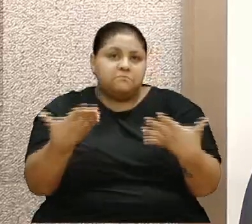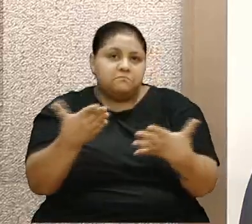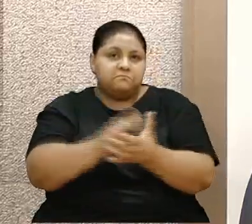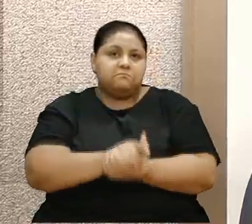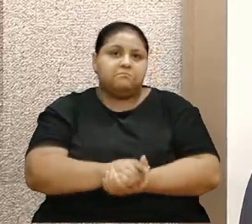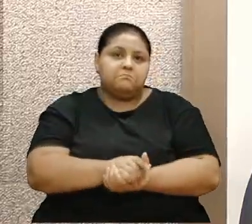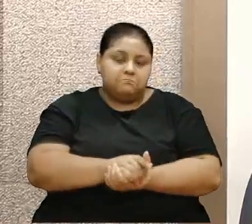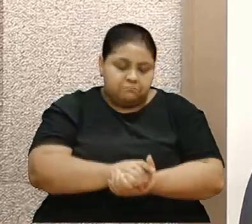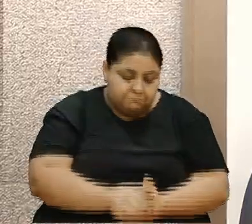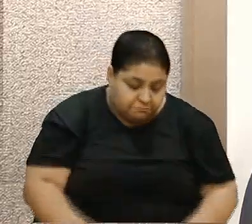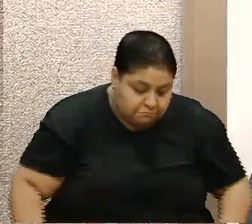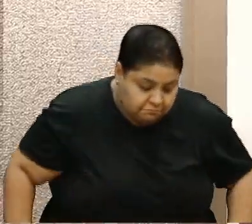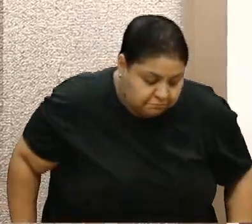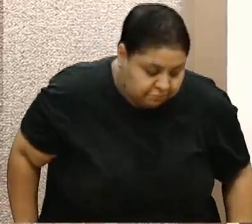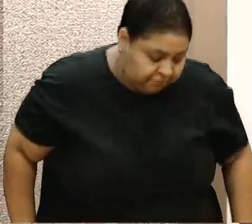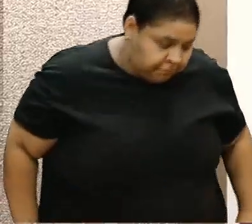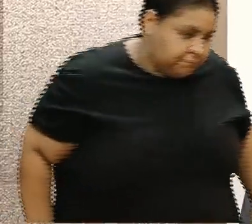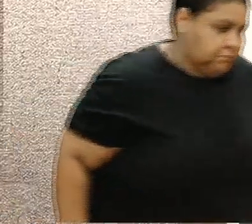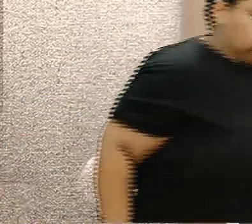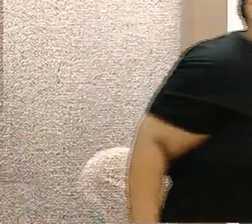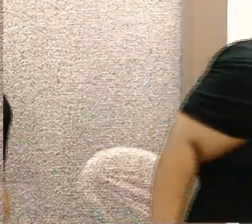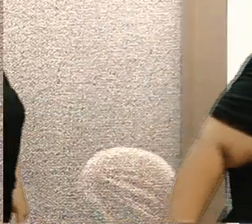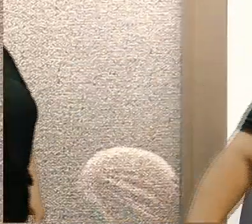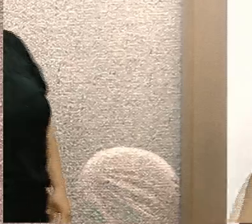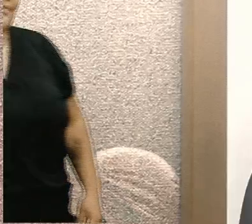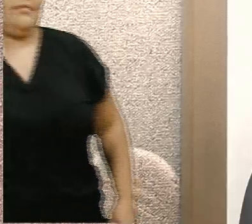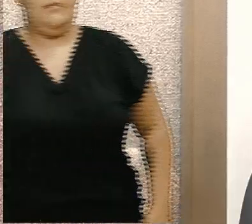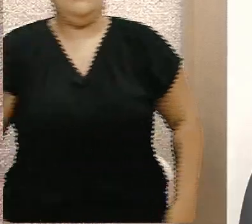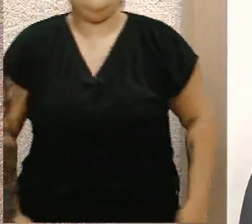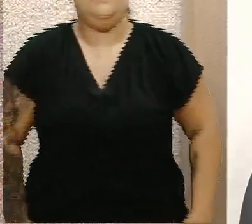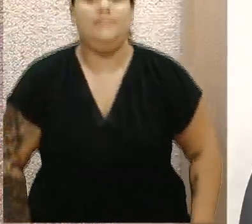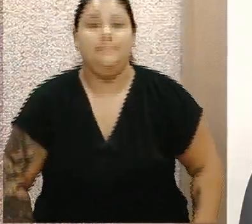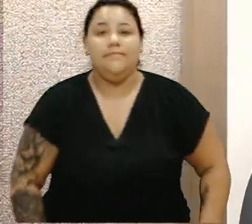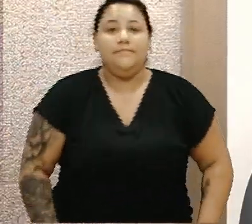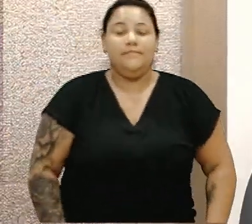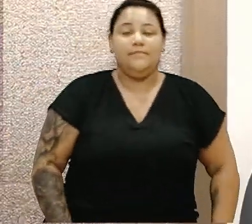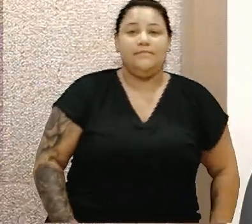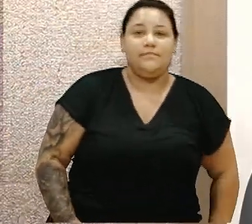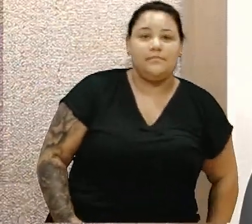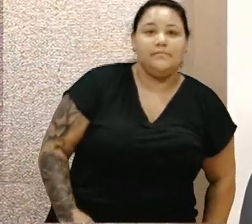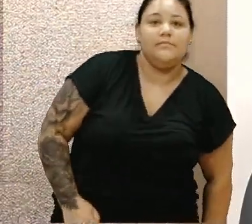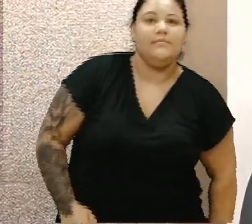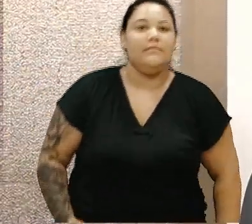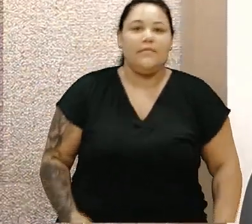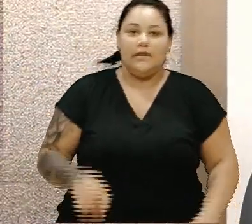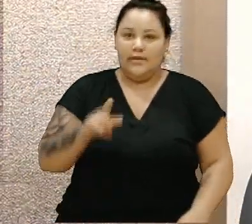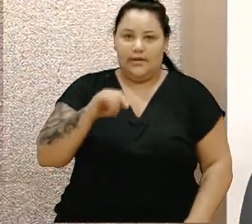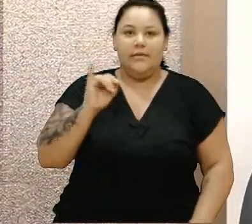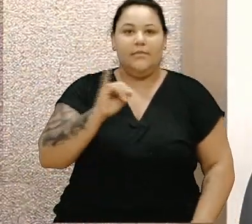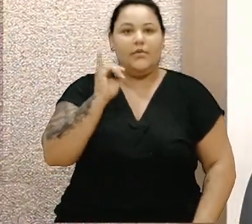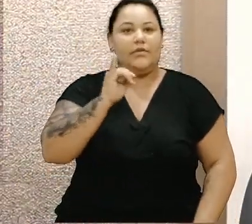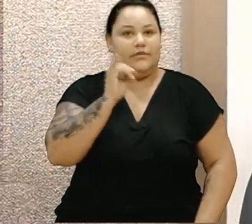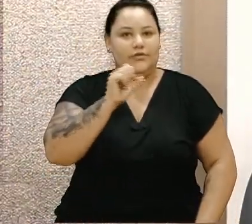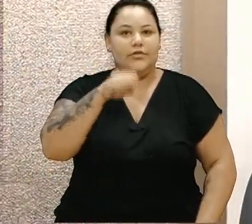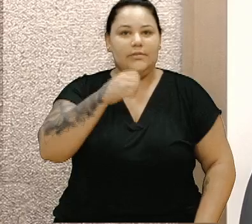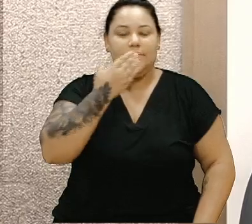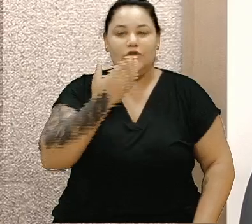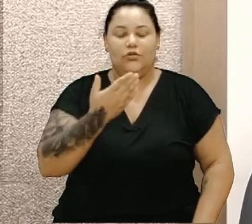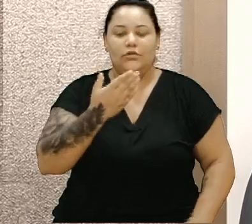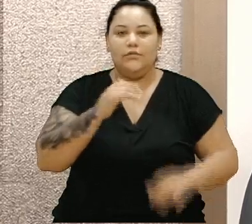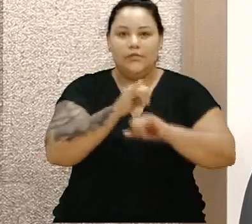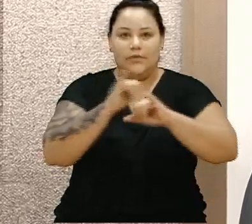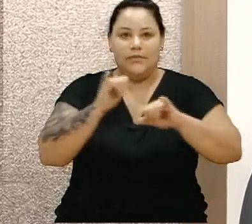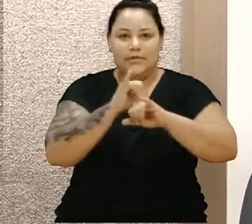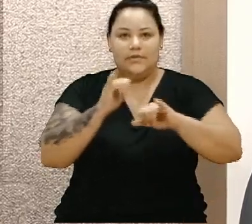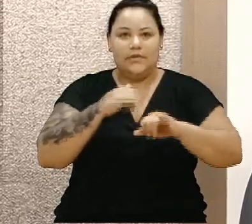E é uma das atividades inerentes ao parlamentar é pedir informações ao executivo. Né? Eu, pedido de informações,